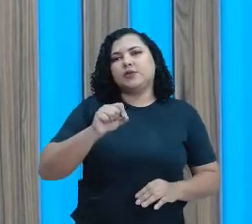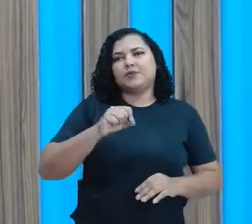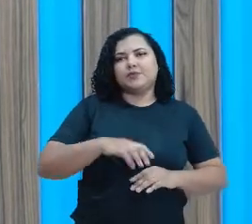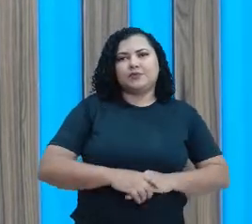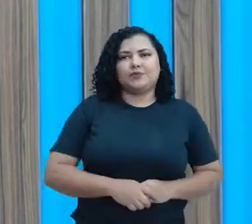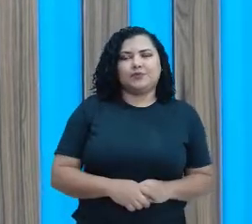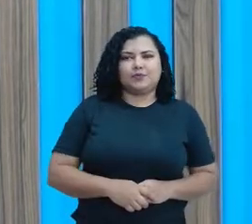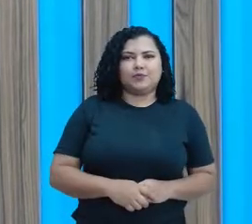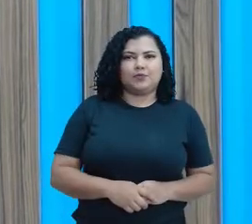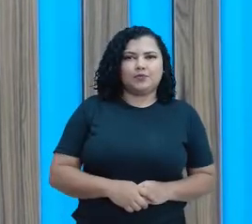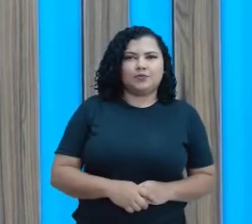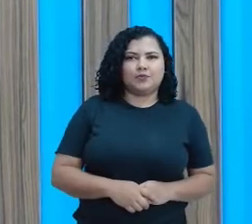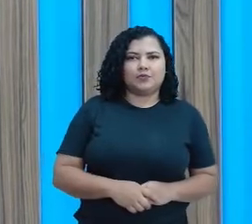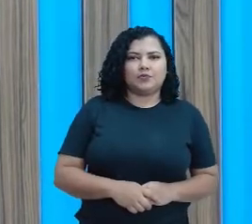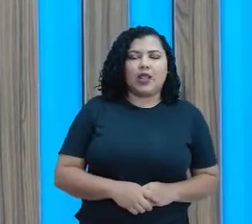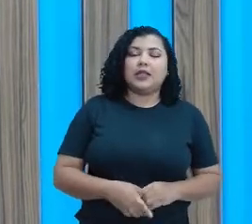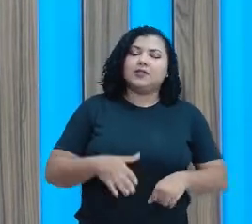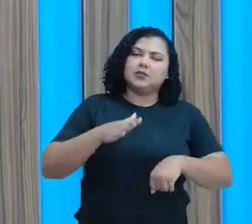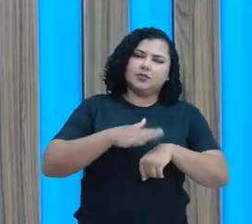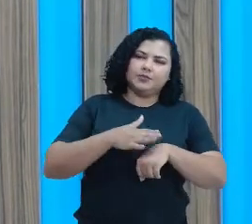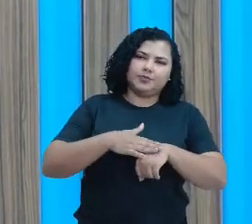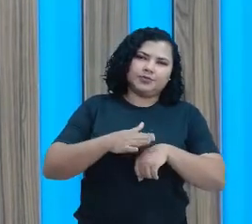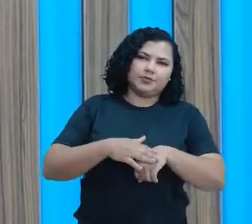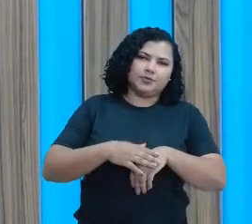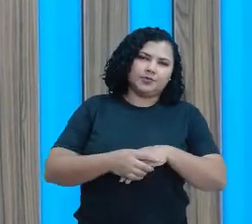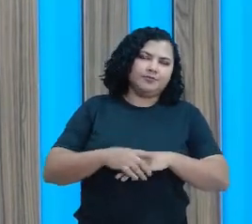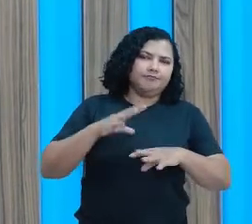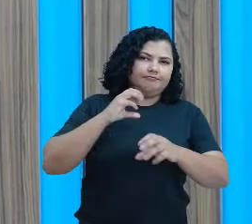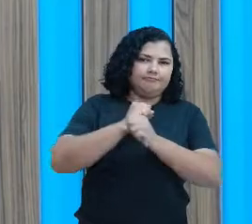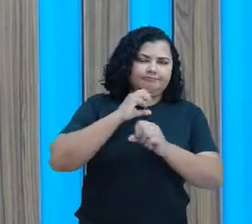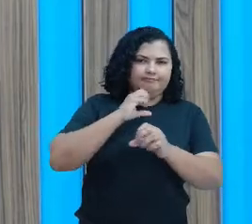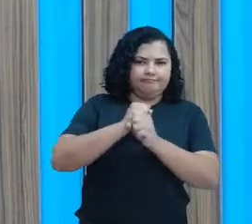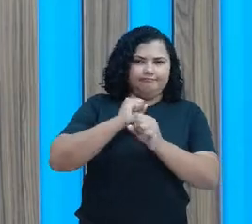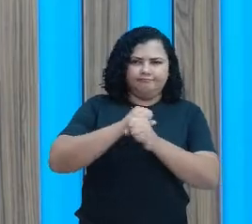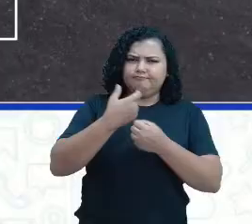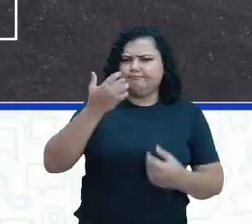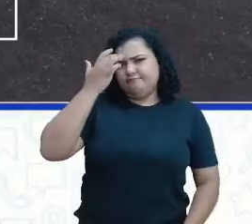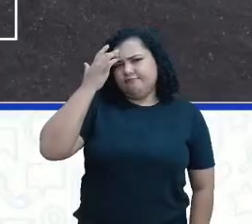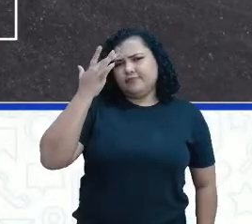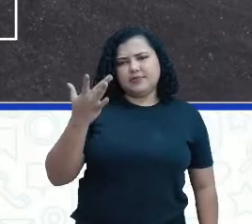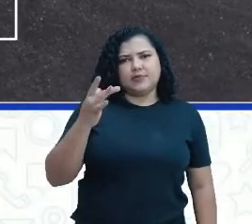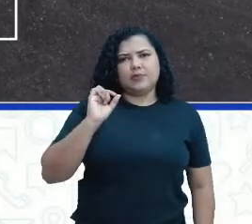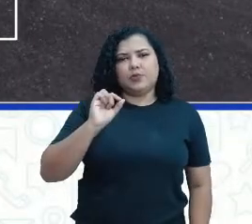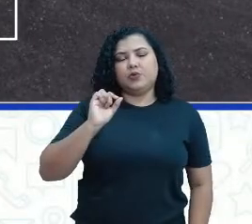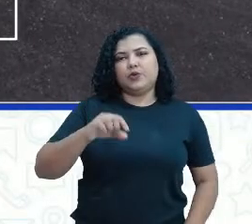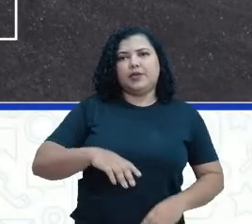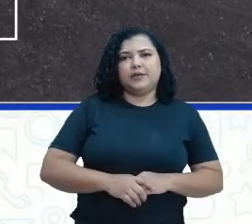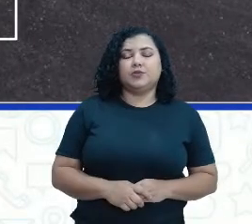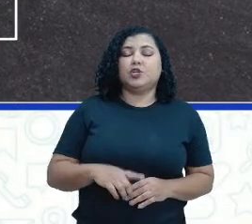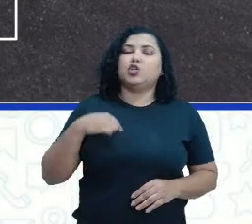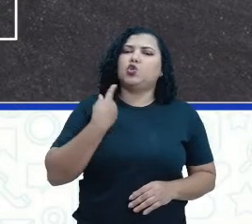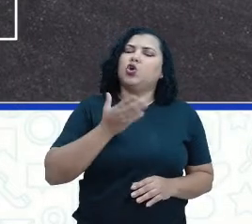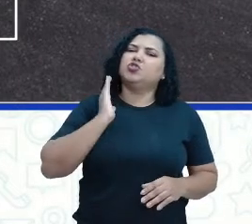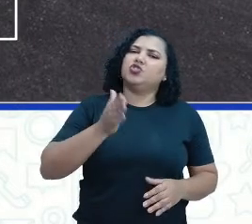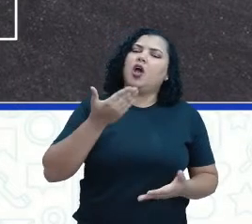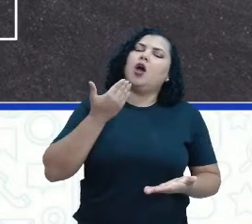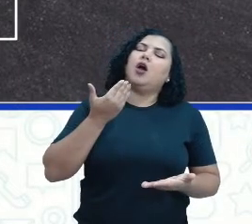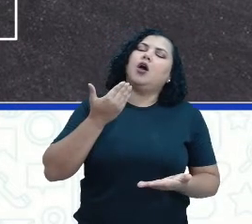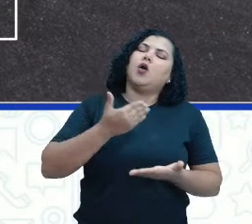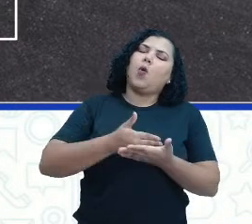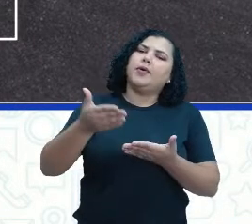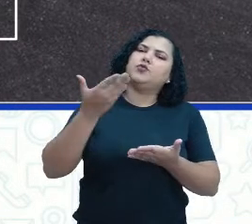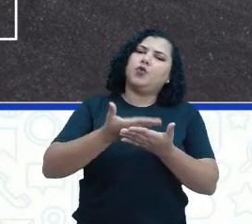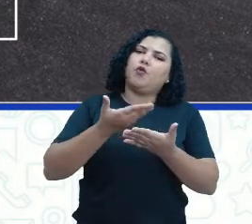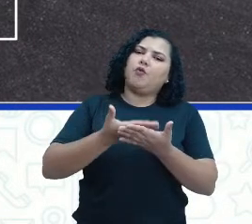análise feita dessa situação, desse cálculo aí, é simplesmente aquilo que a gente começou a discutir desde a